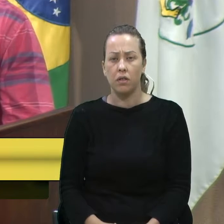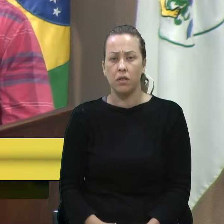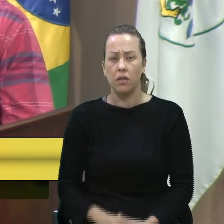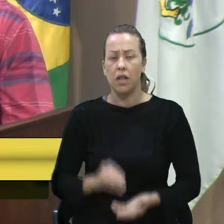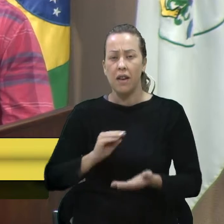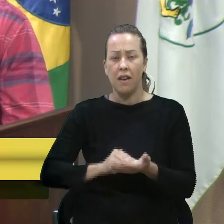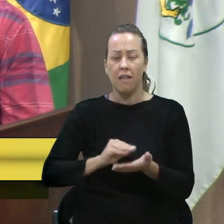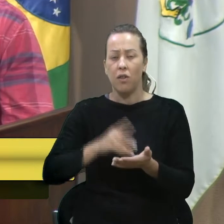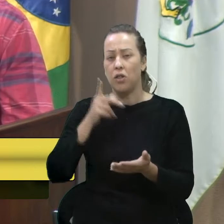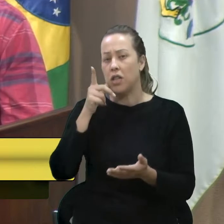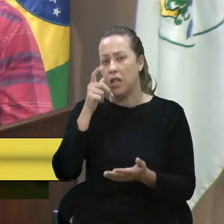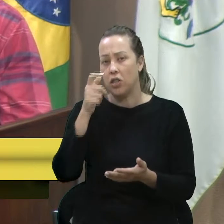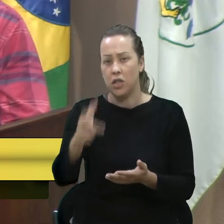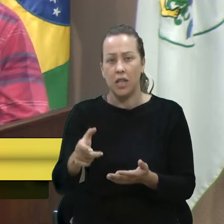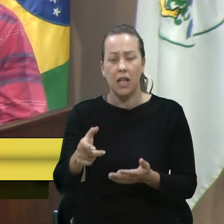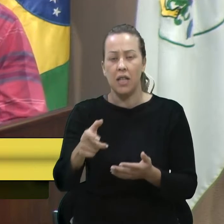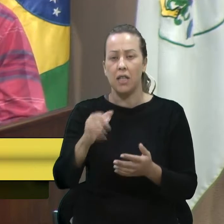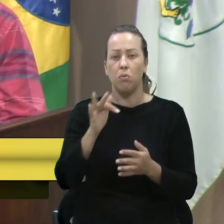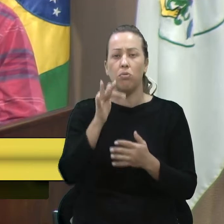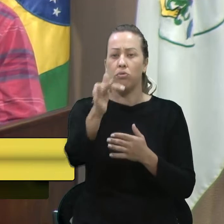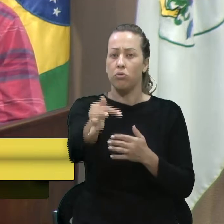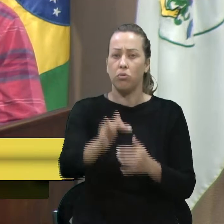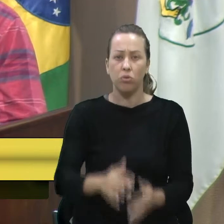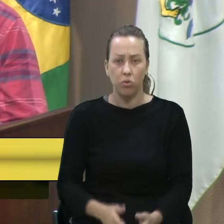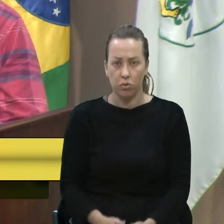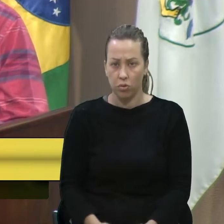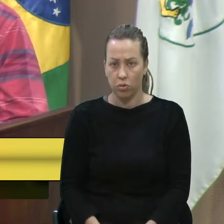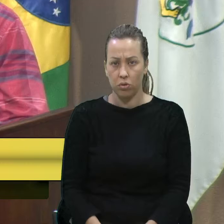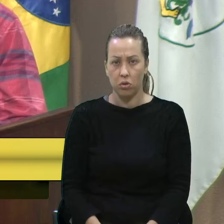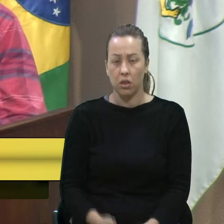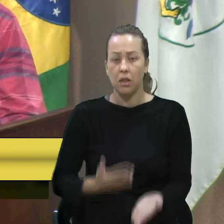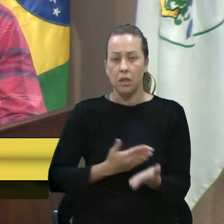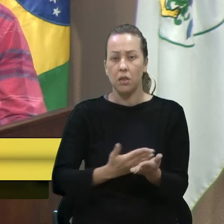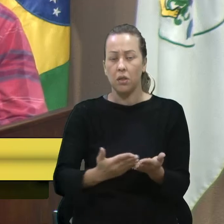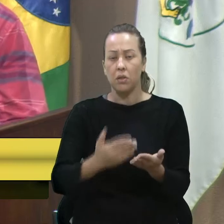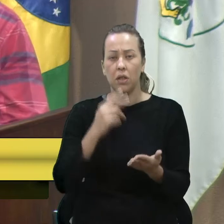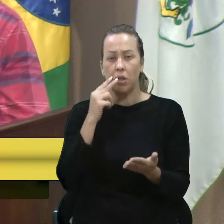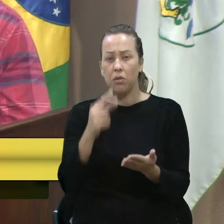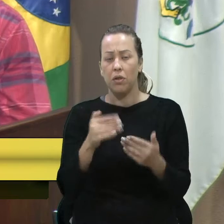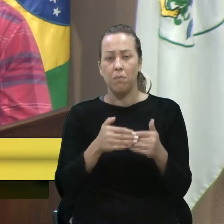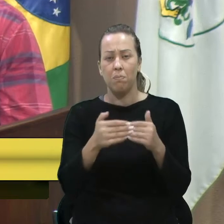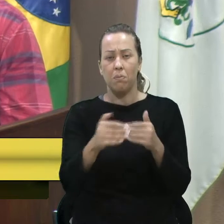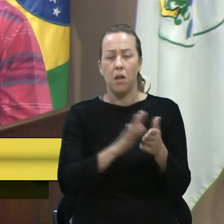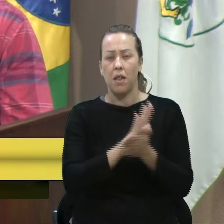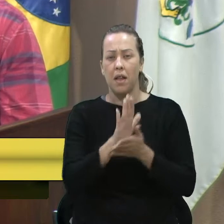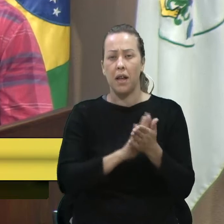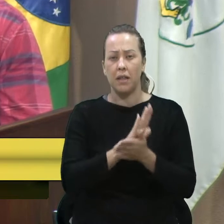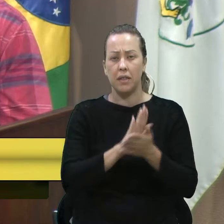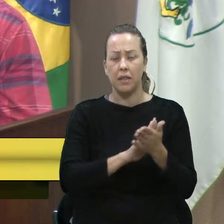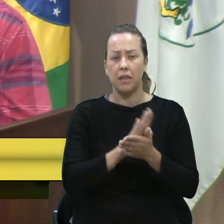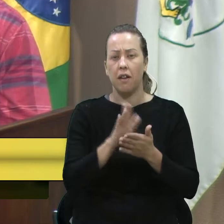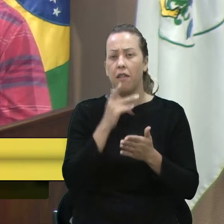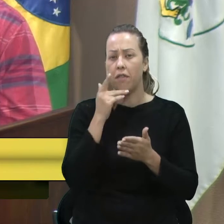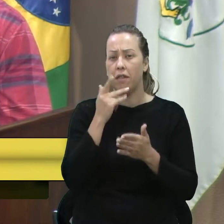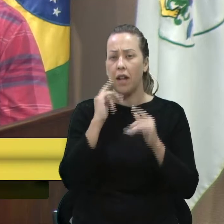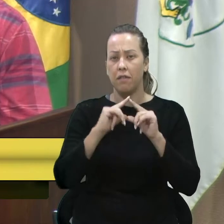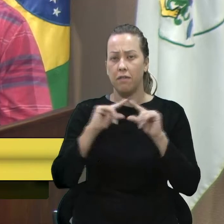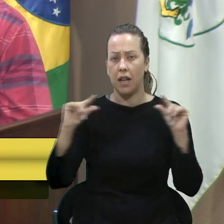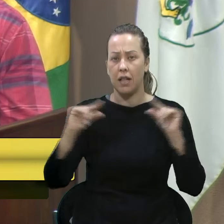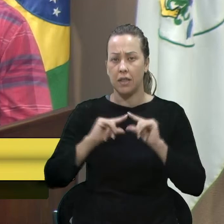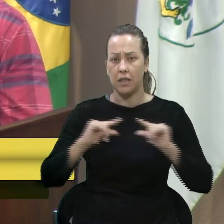Falta de interesse e planos para o futuro. Quando a pessoa começa a não ver perspectiva. Falar